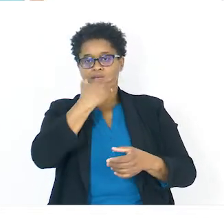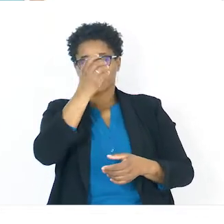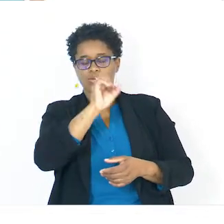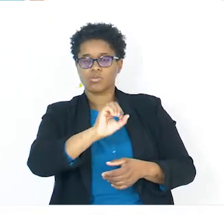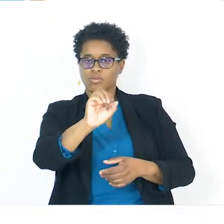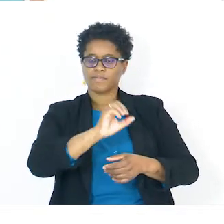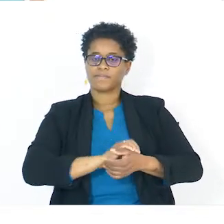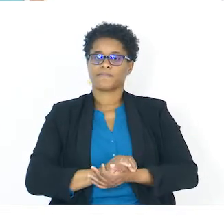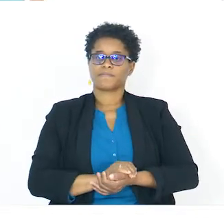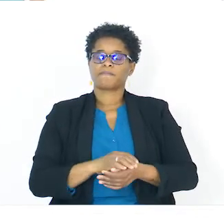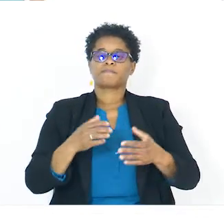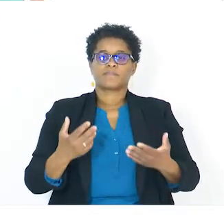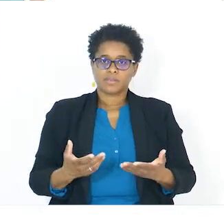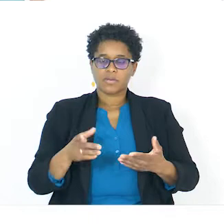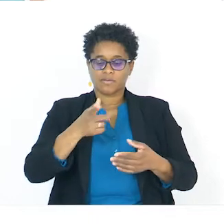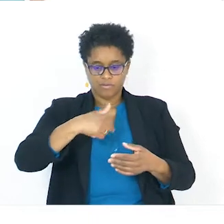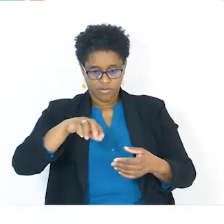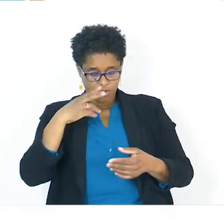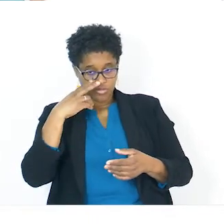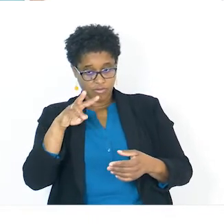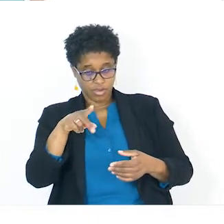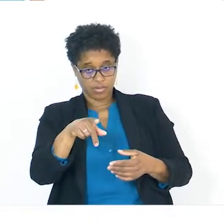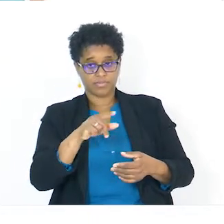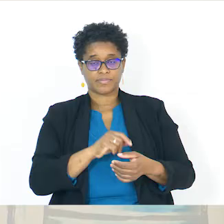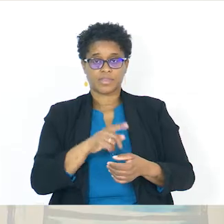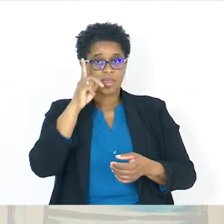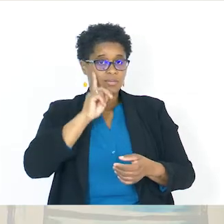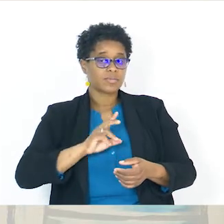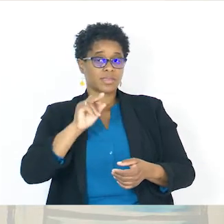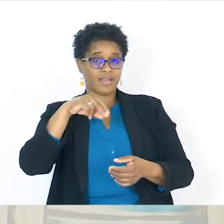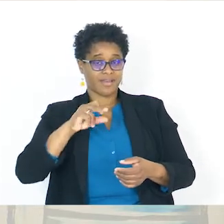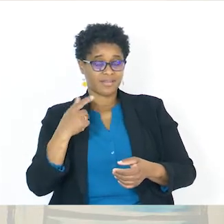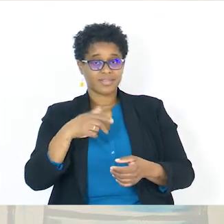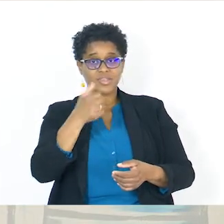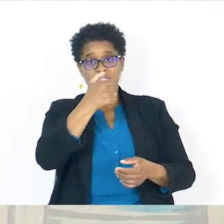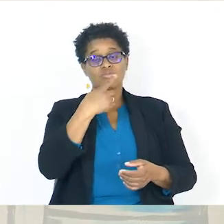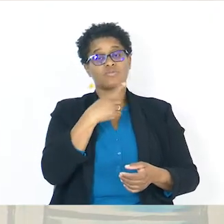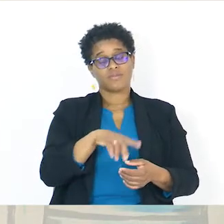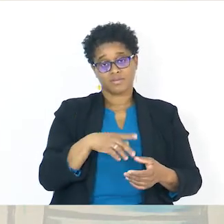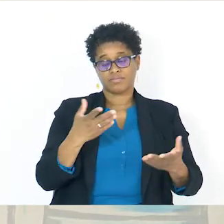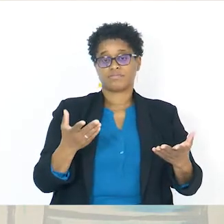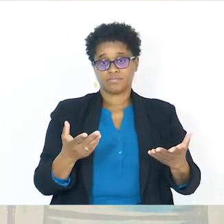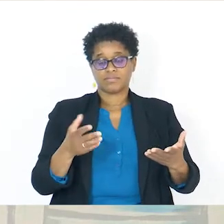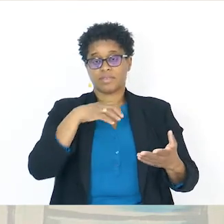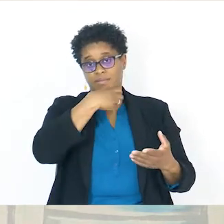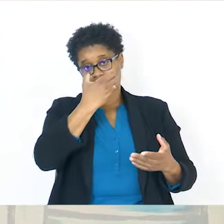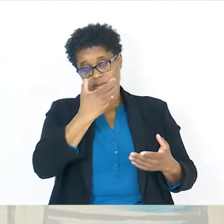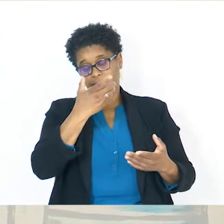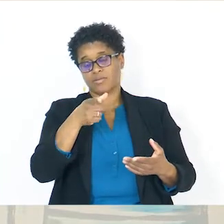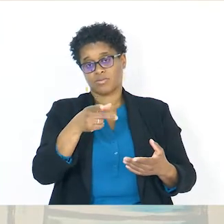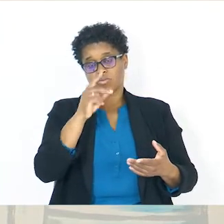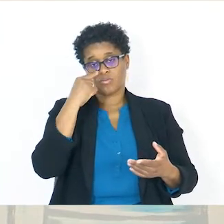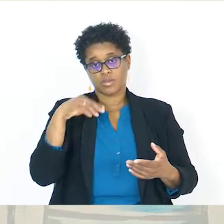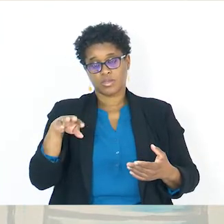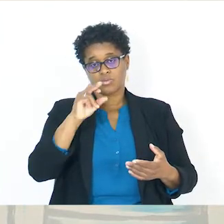tuas maçãs. Então, vamos observar aqui. A menina Ana disse que tem o quíntuplo das